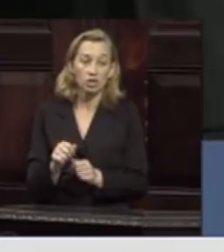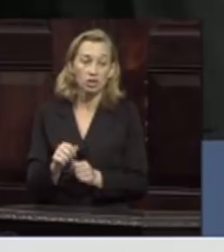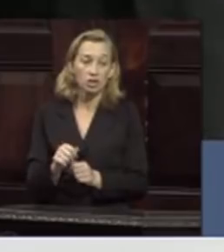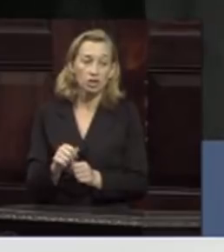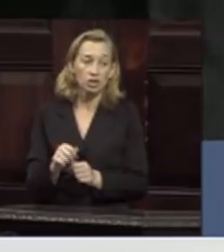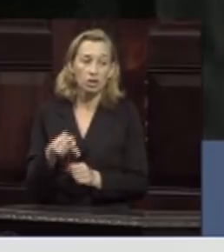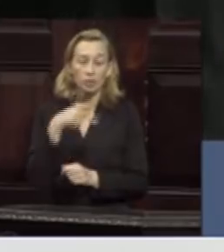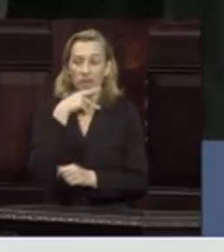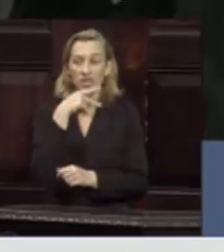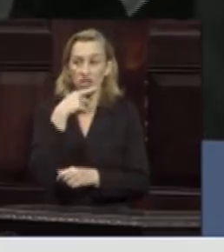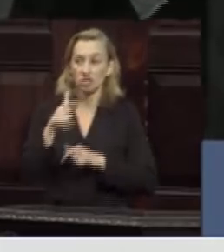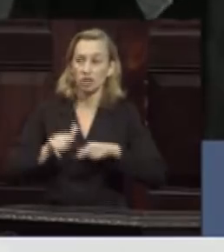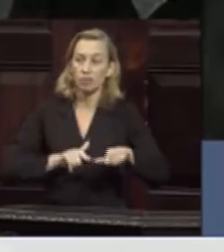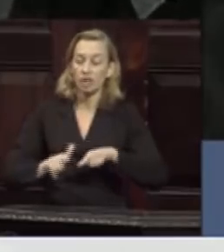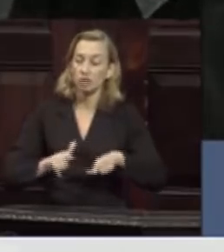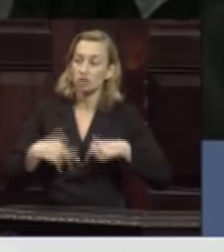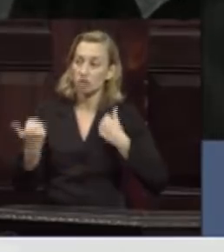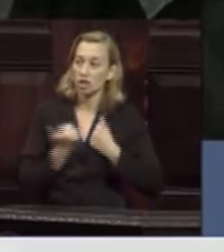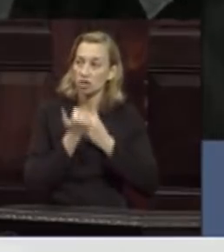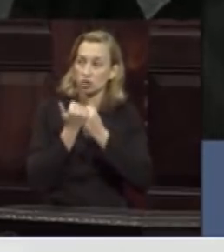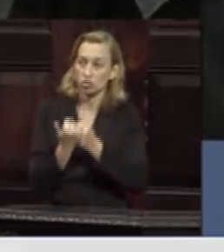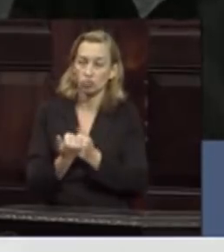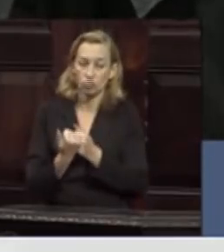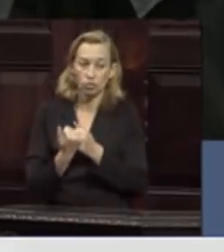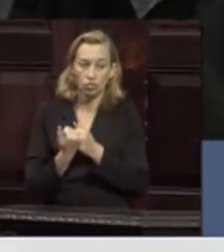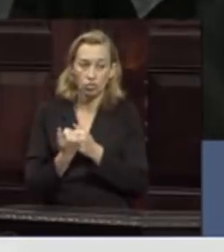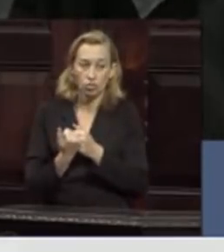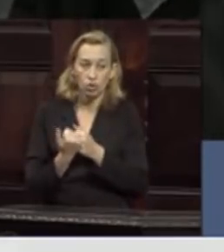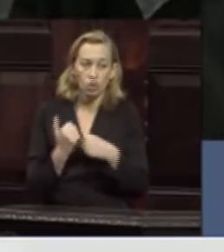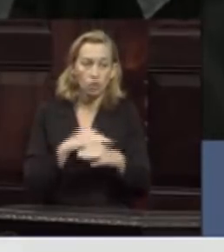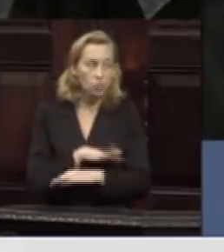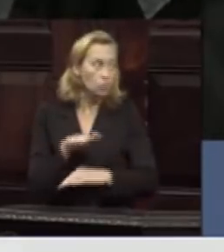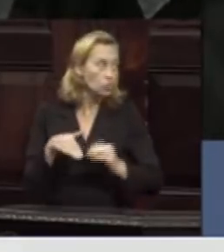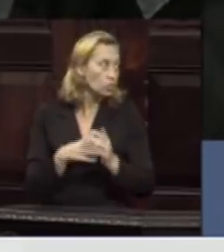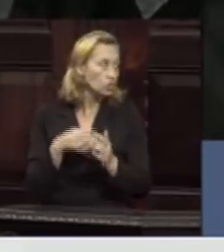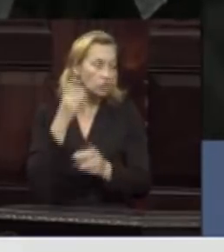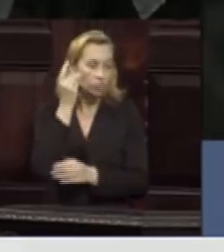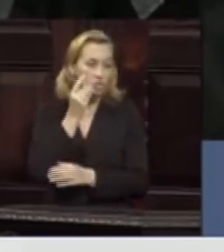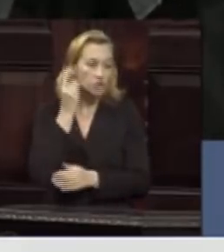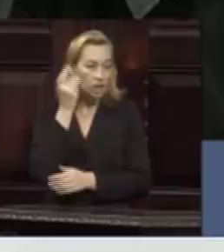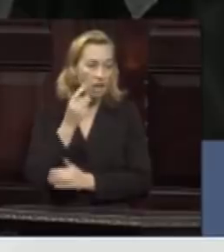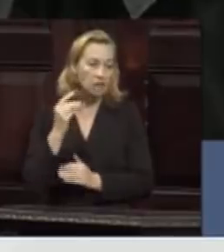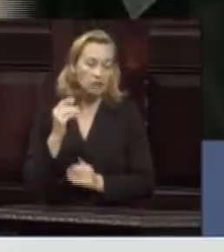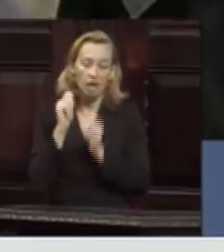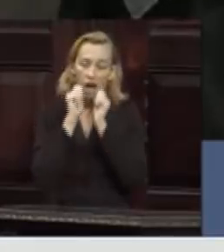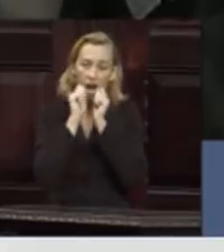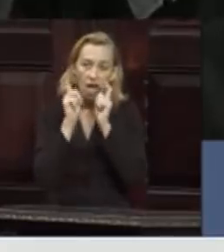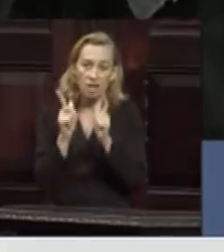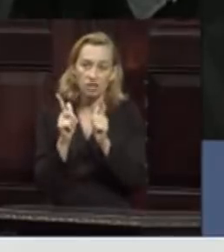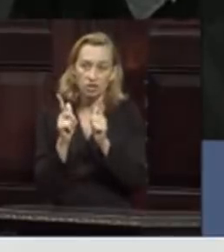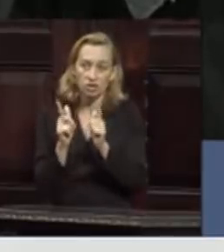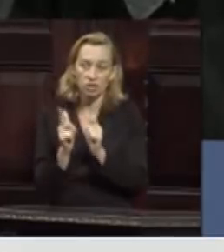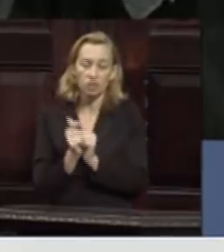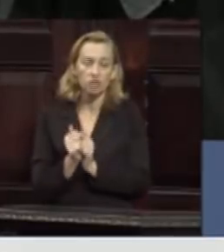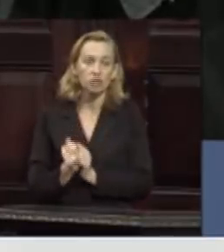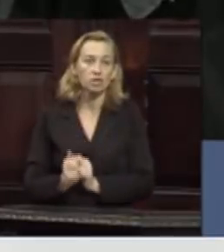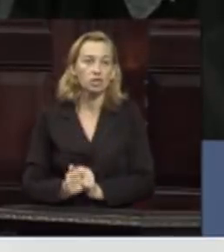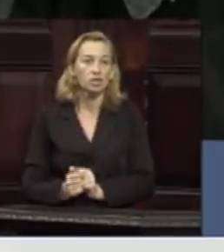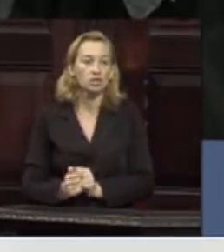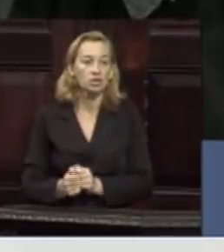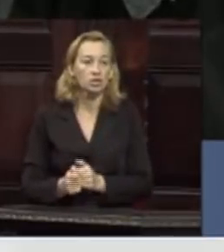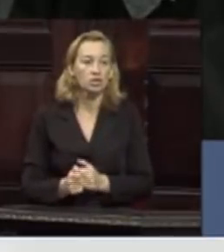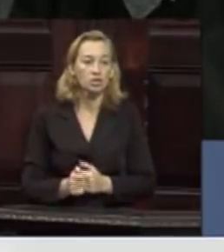bancada do Partido dos Trabalhadores estará junto com Vossa Excelência e com todos os deputados dessa casa, como tem ocorrido, buscando